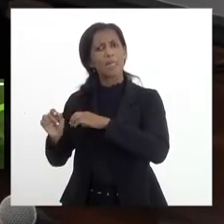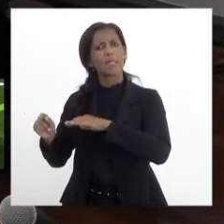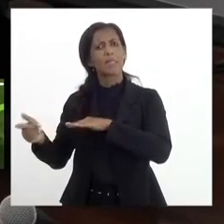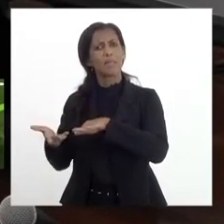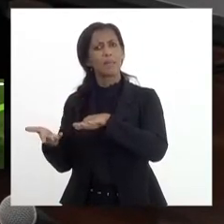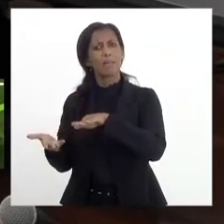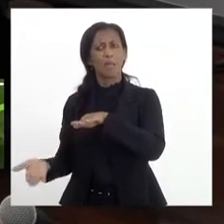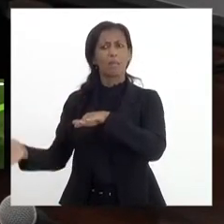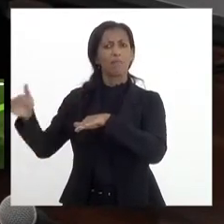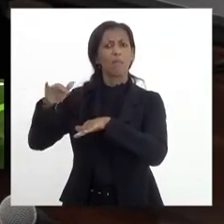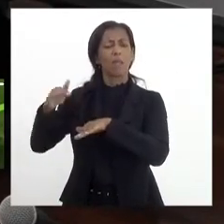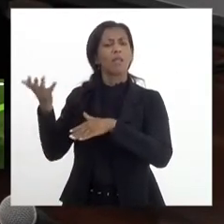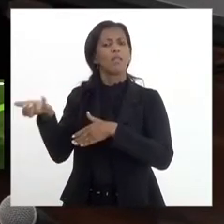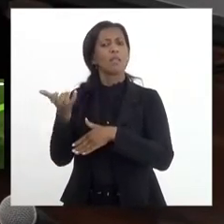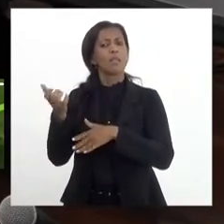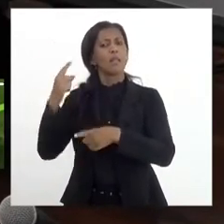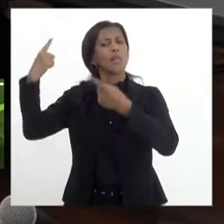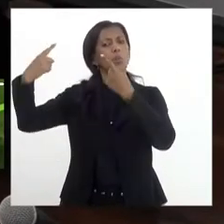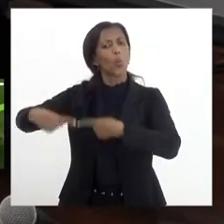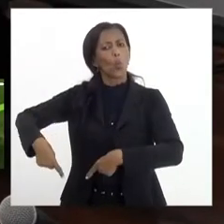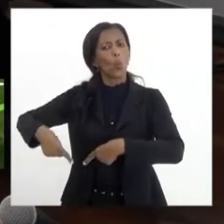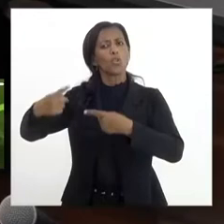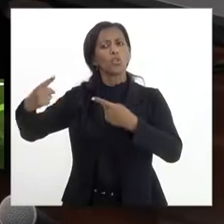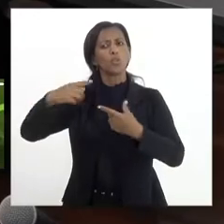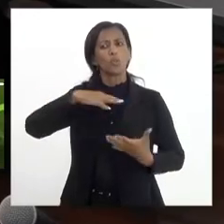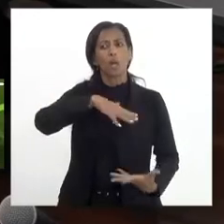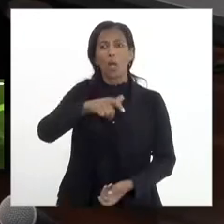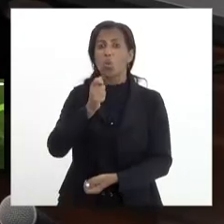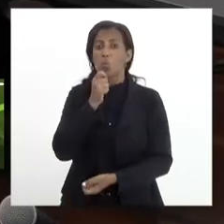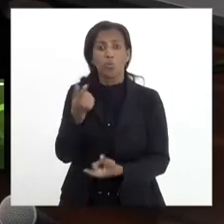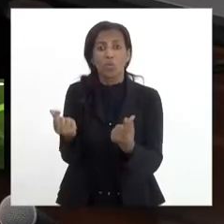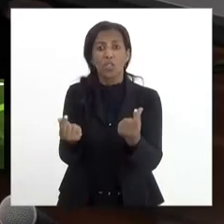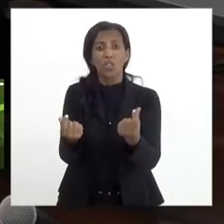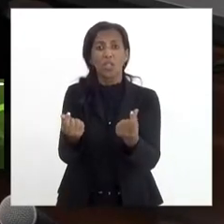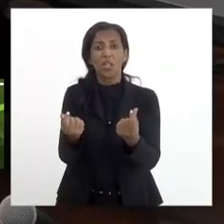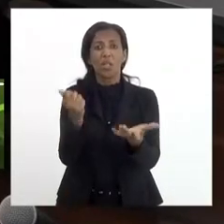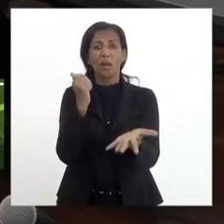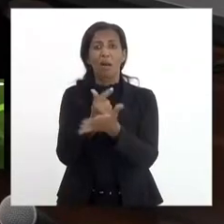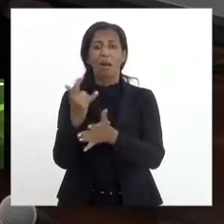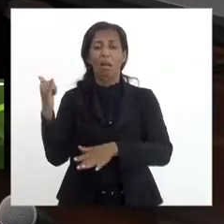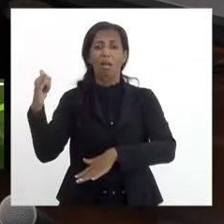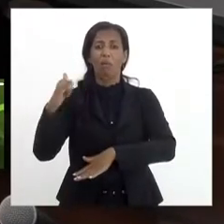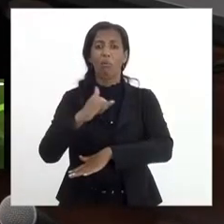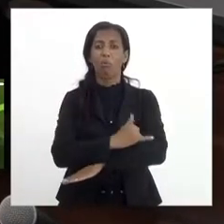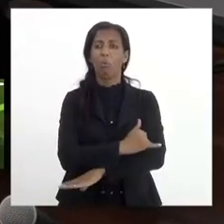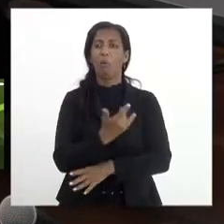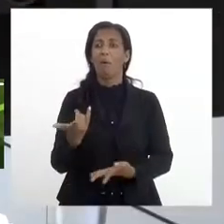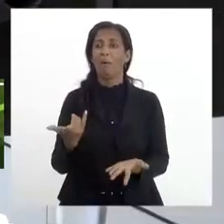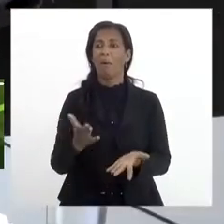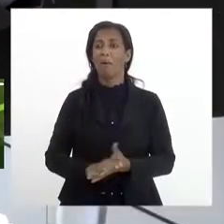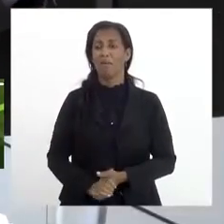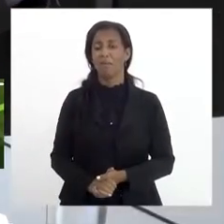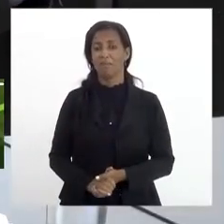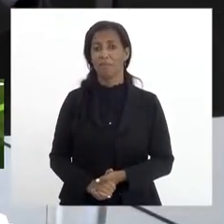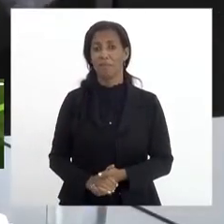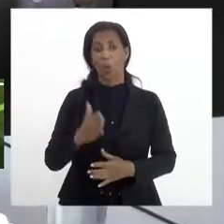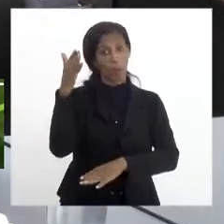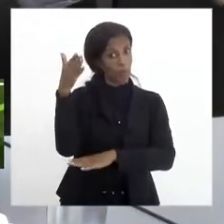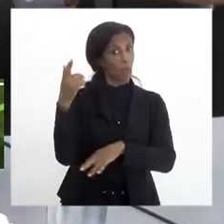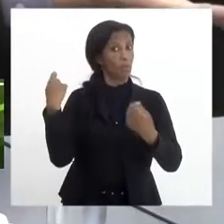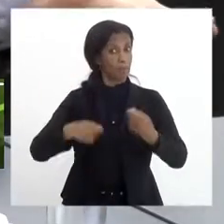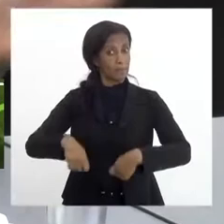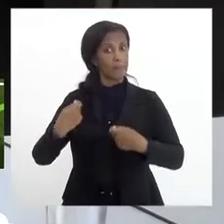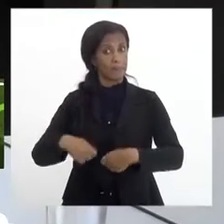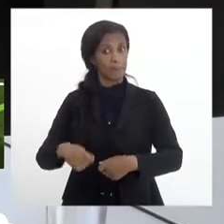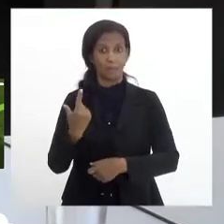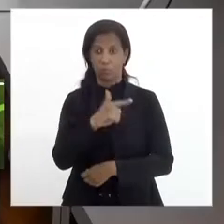ir para competições internacionais ou e não fora tem do dinheiro. Estado. Não tem dinheiro para passagem. Qual é o problema? Não, passagem e hospedagem. Não,